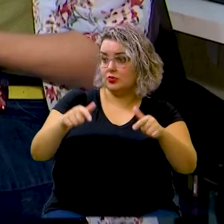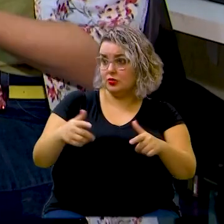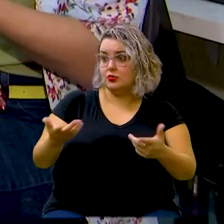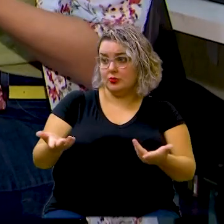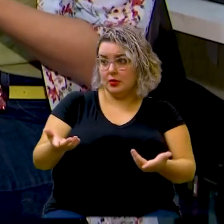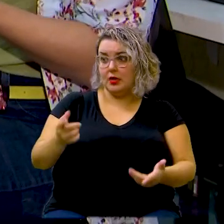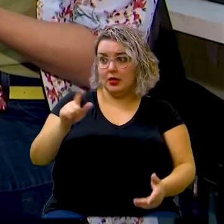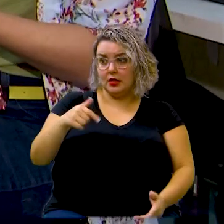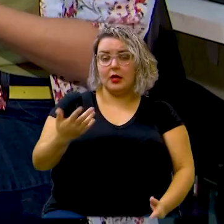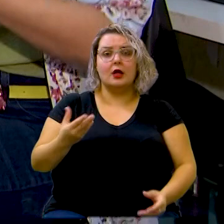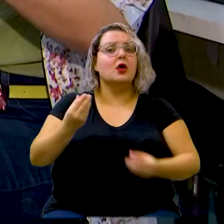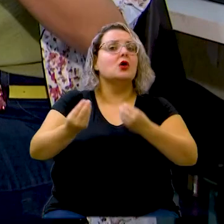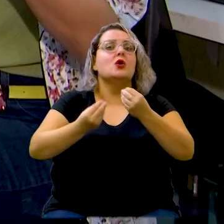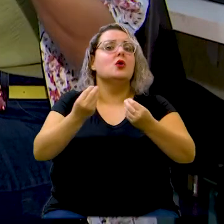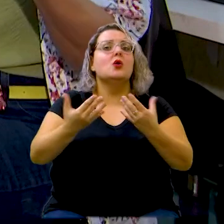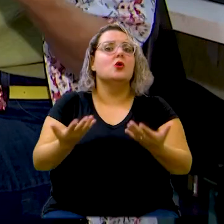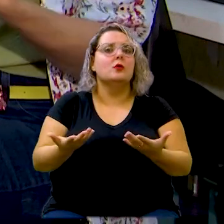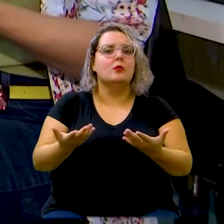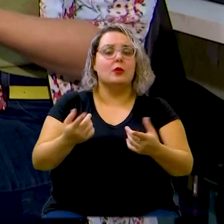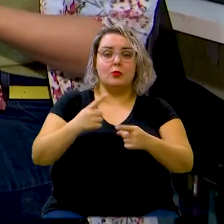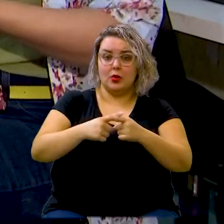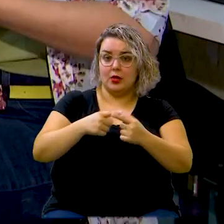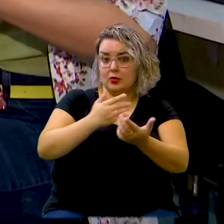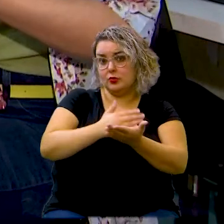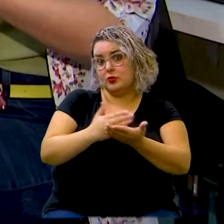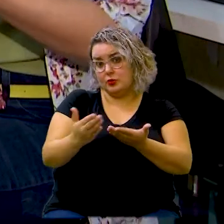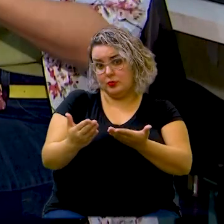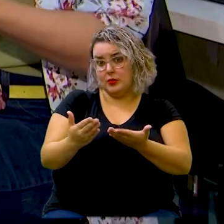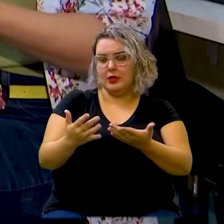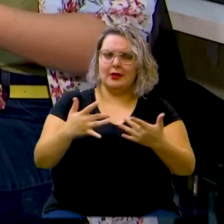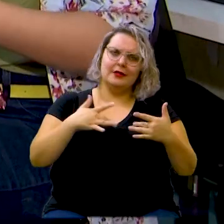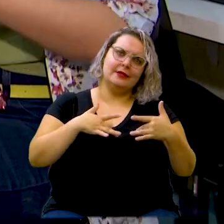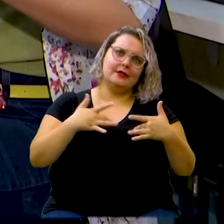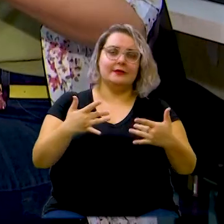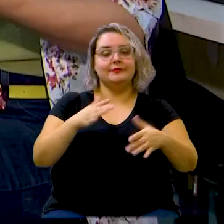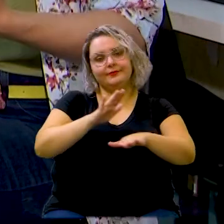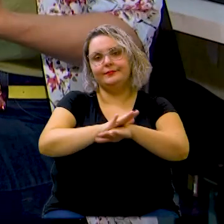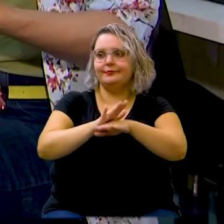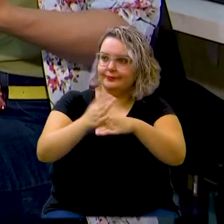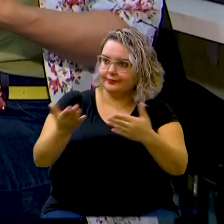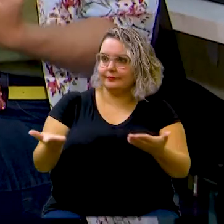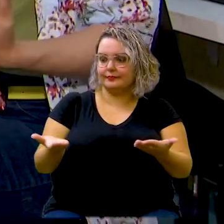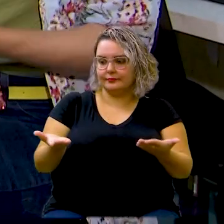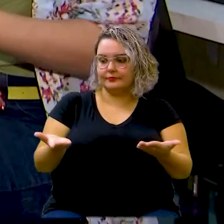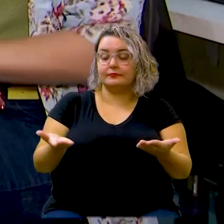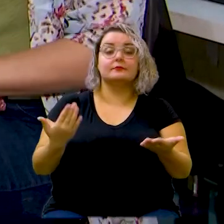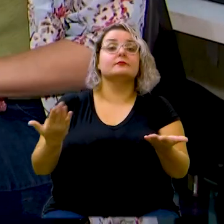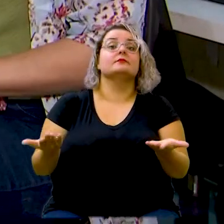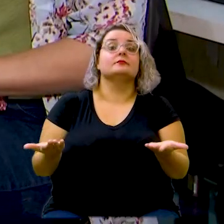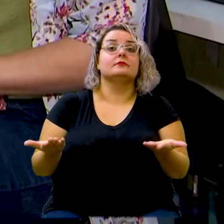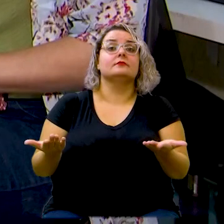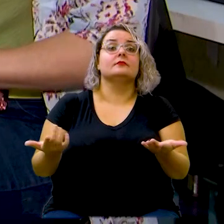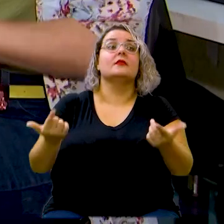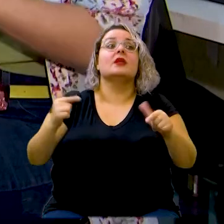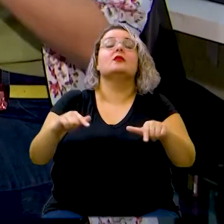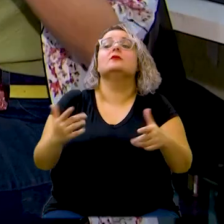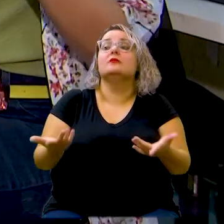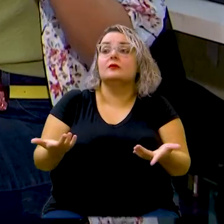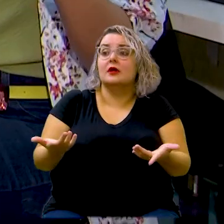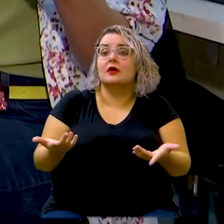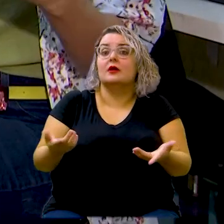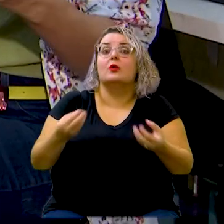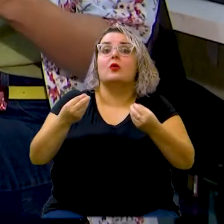né? Porque lá no começo, voluntários vão ajudar, mas e aí, vai botar onde esse povo? Como